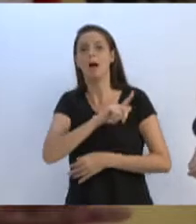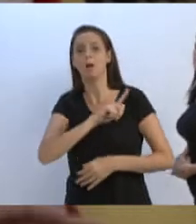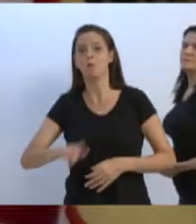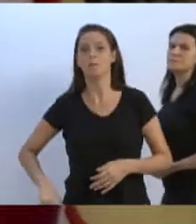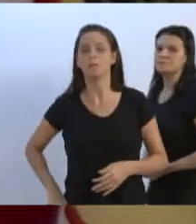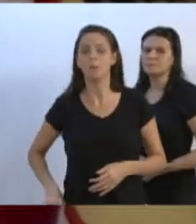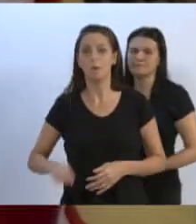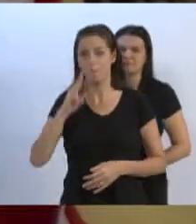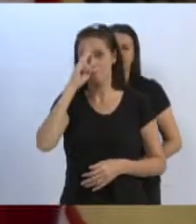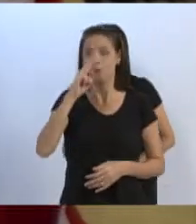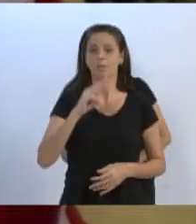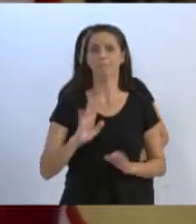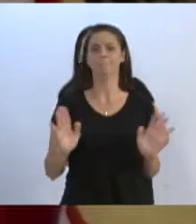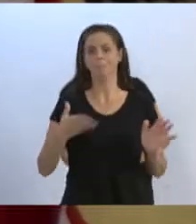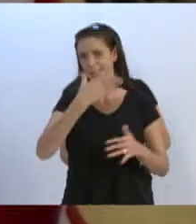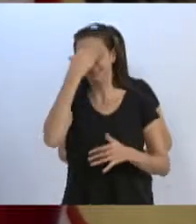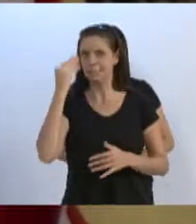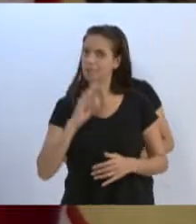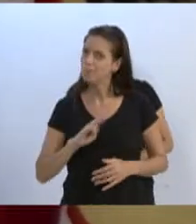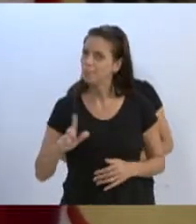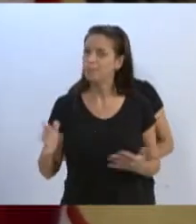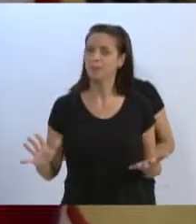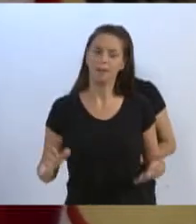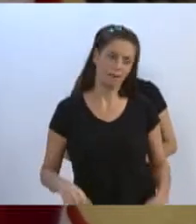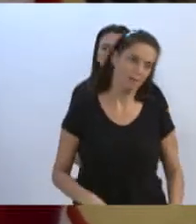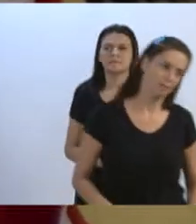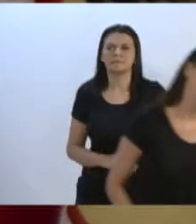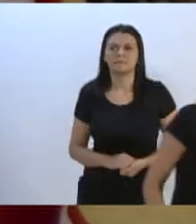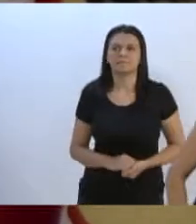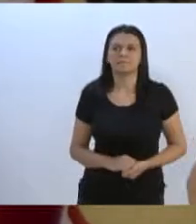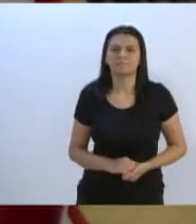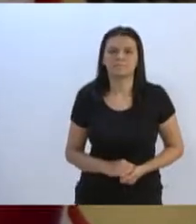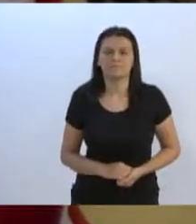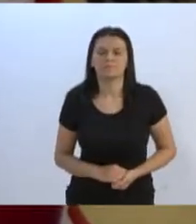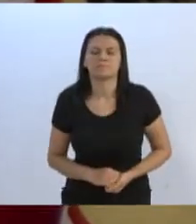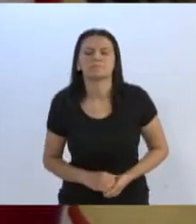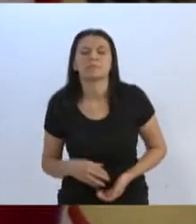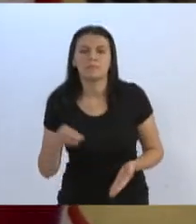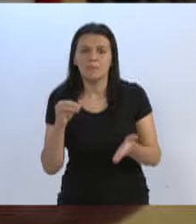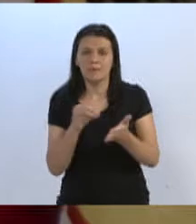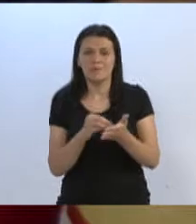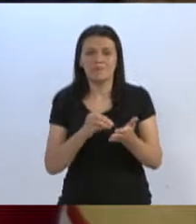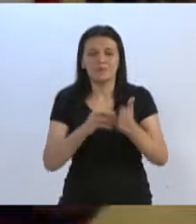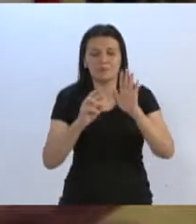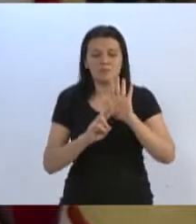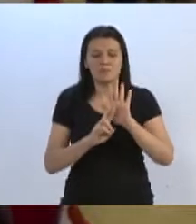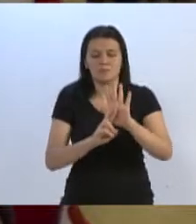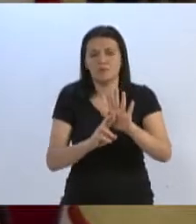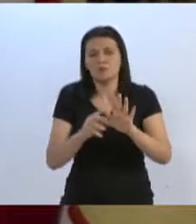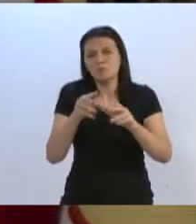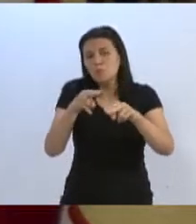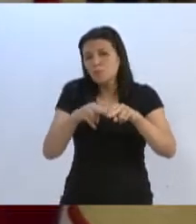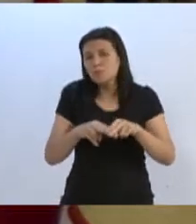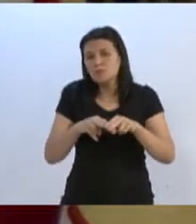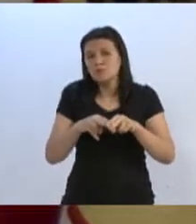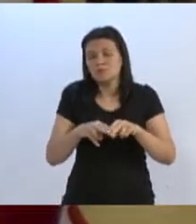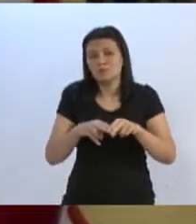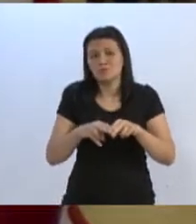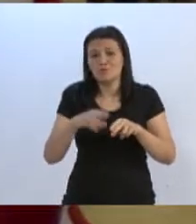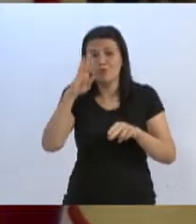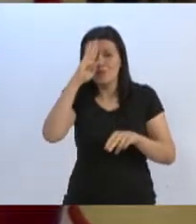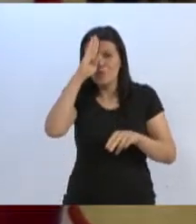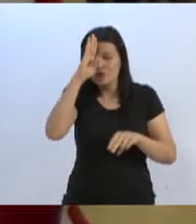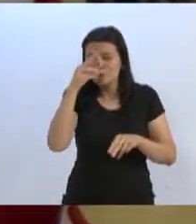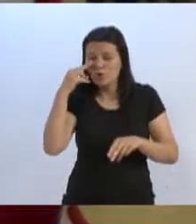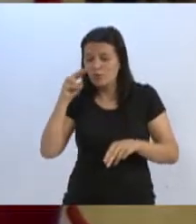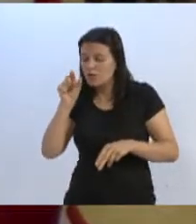Moisés esqueceu de Blumenau. Volto a dizer, a falta de representatividade faz com que ele olhe para onde tem mais. Isso é natural, isso é